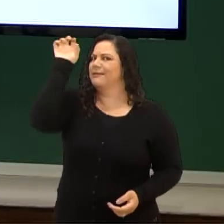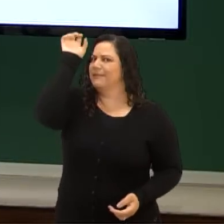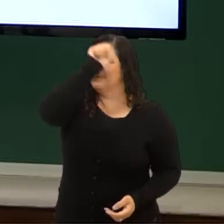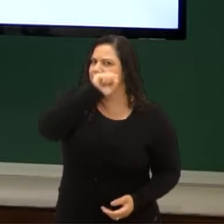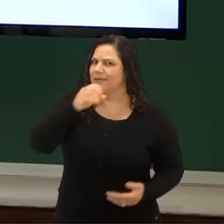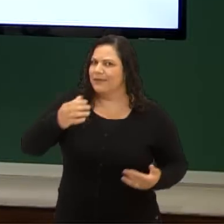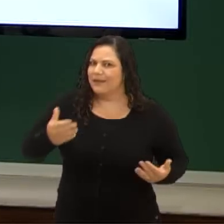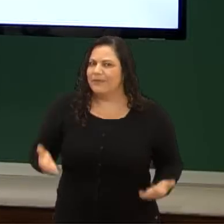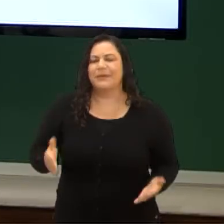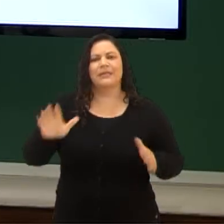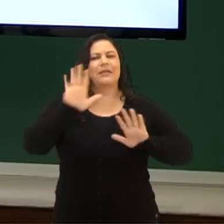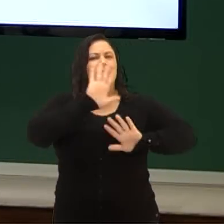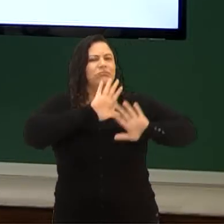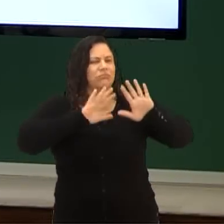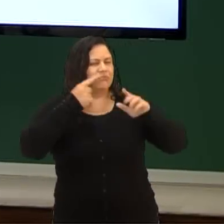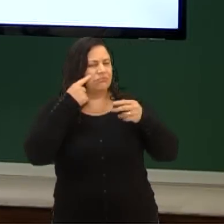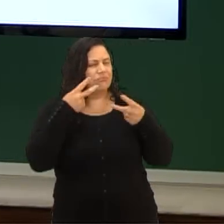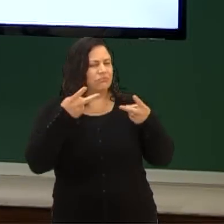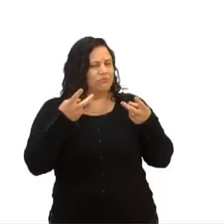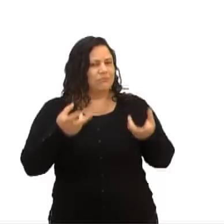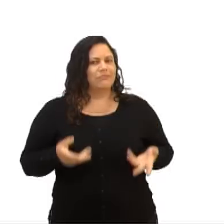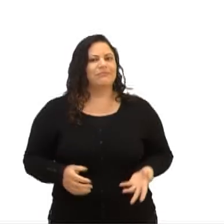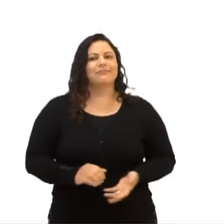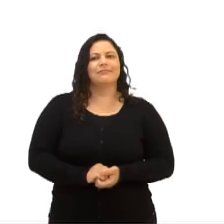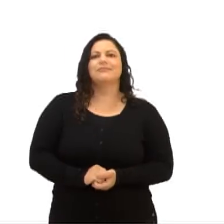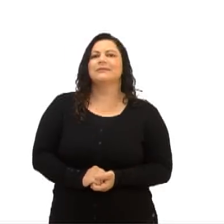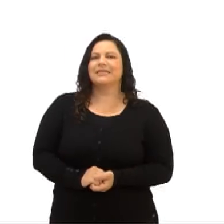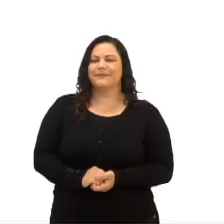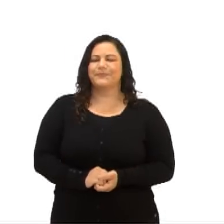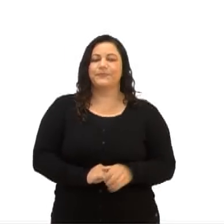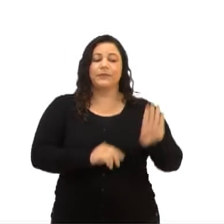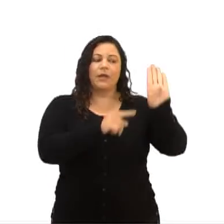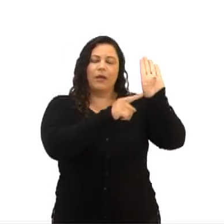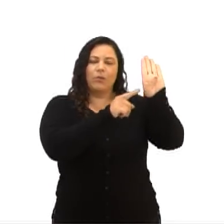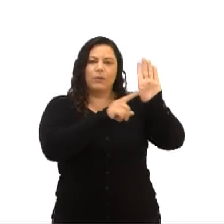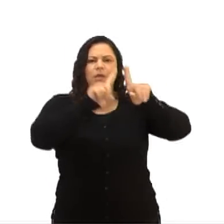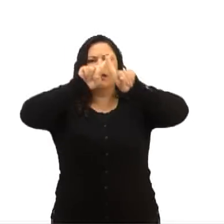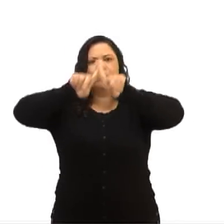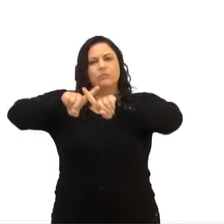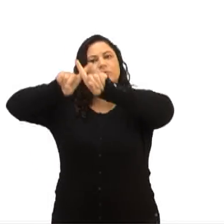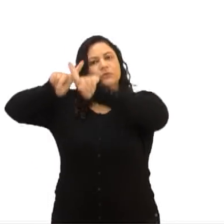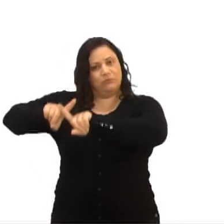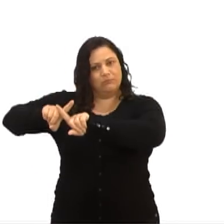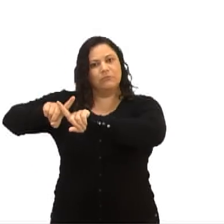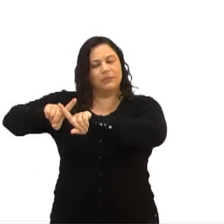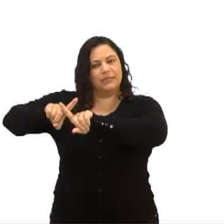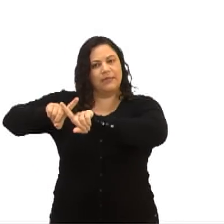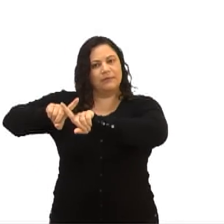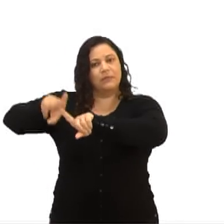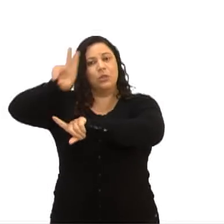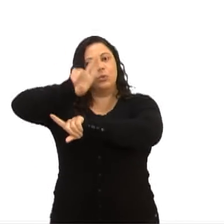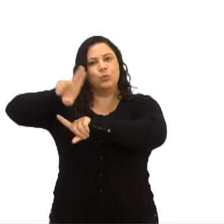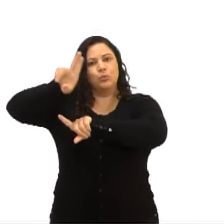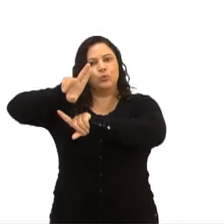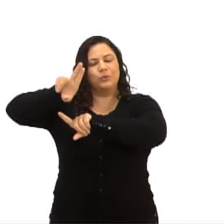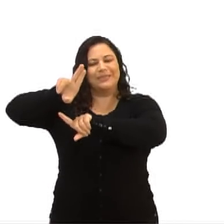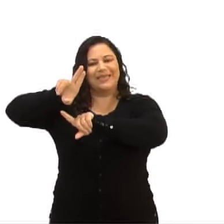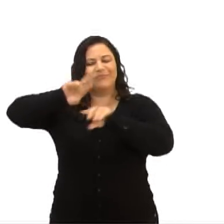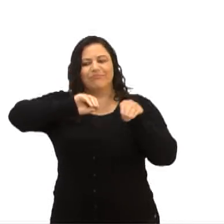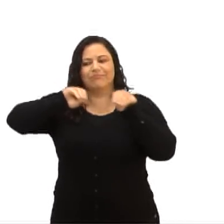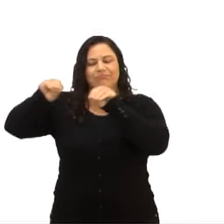cuidado, beleza? Vamos lá. Item B, o que a gente vai fazer? Multiplicar e usar a transposta. Não